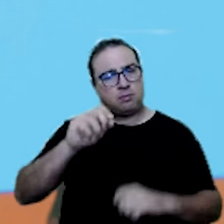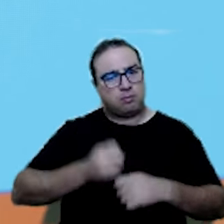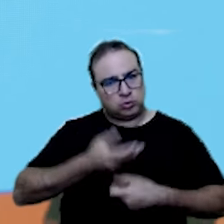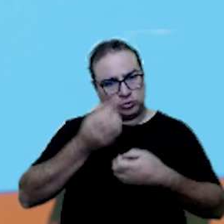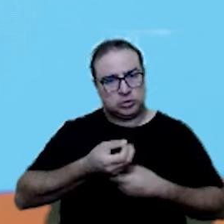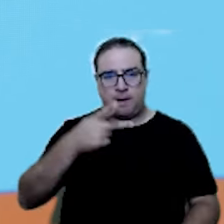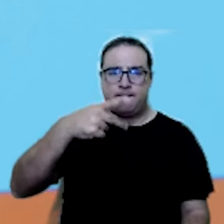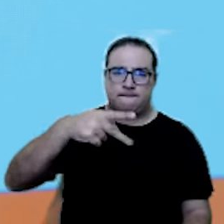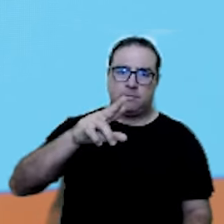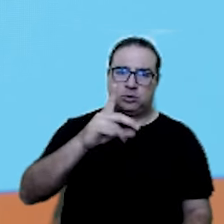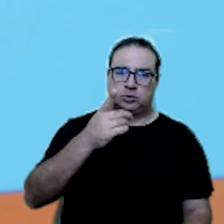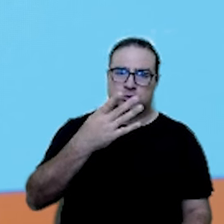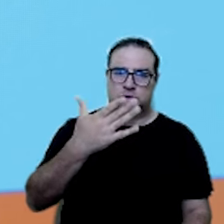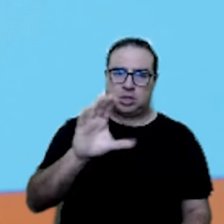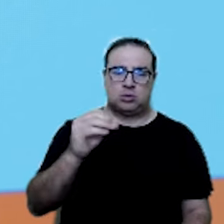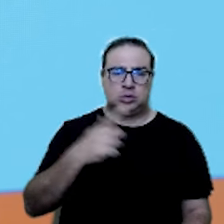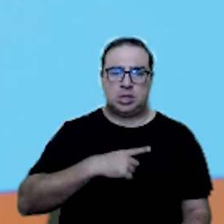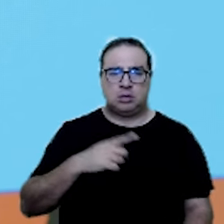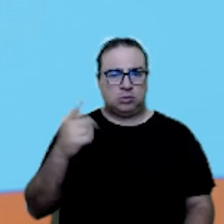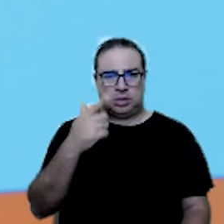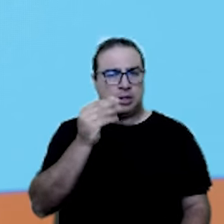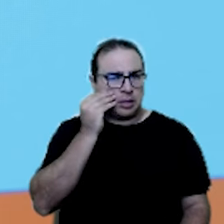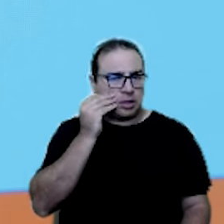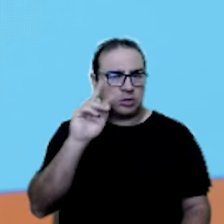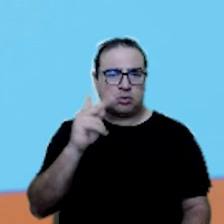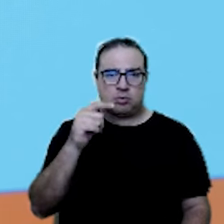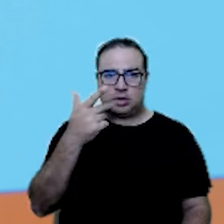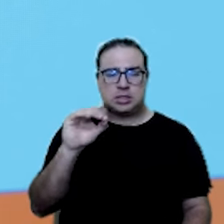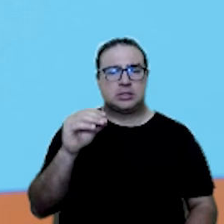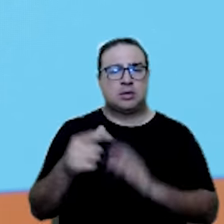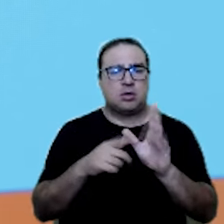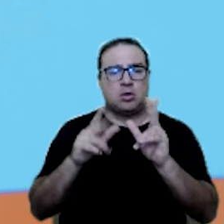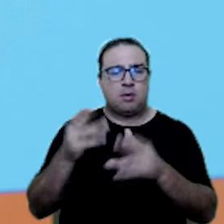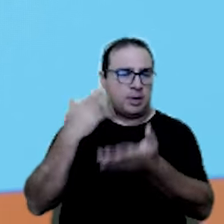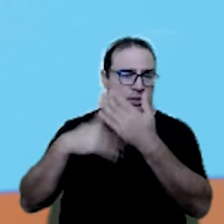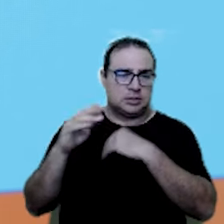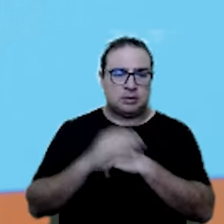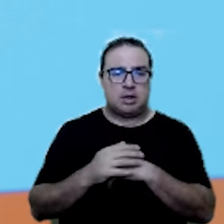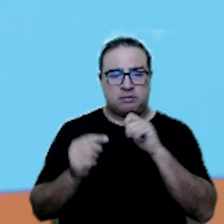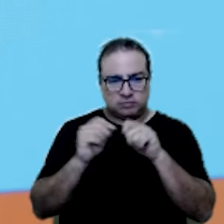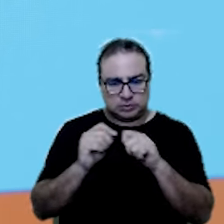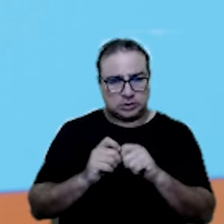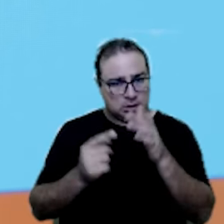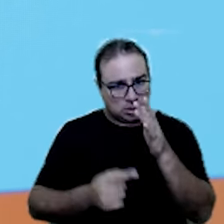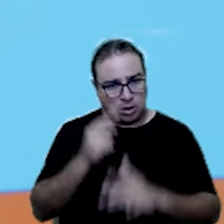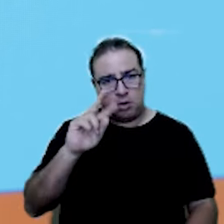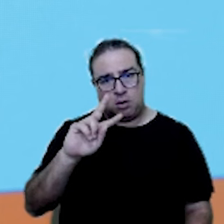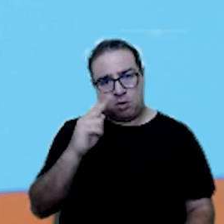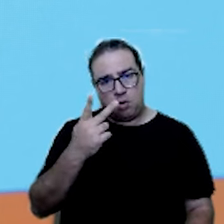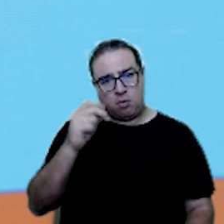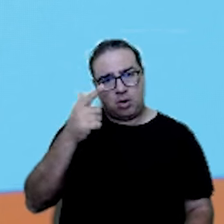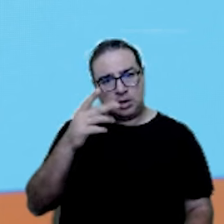de produção Não tem essa versão de homologação para você fazer a solicitação assim como era antes antes a gente fazia primeiro de